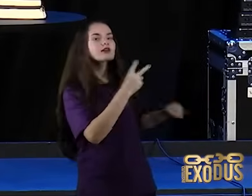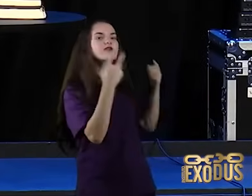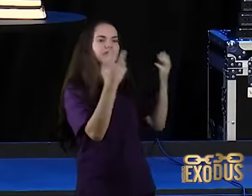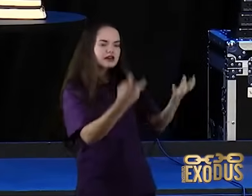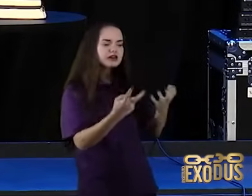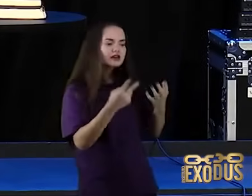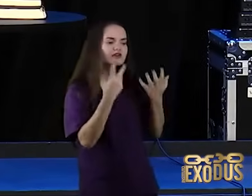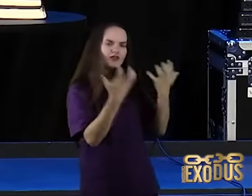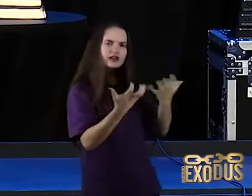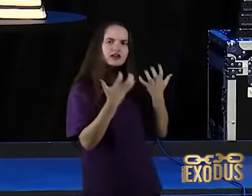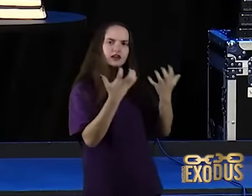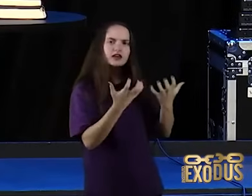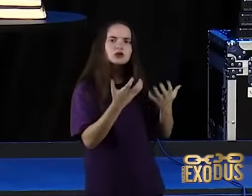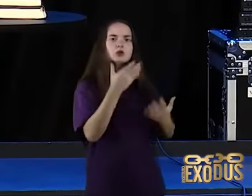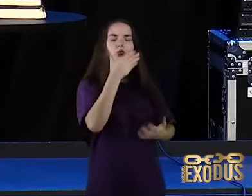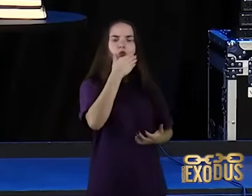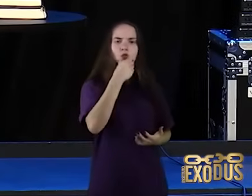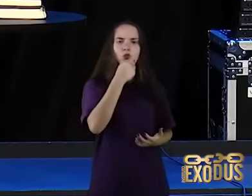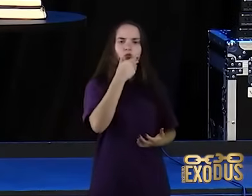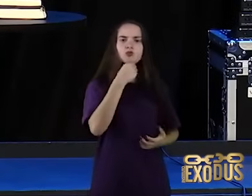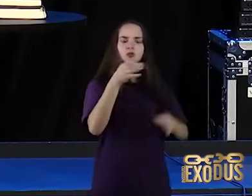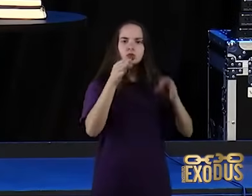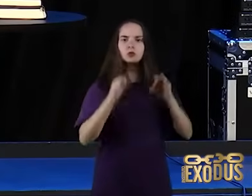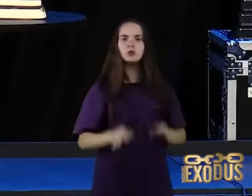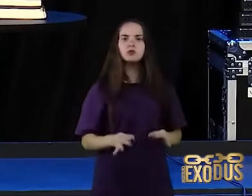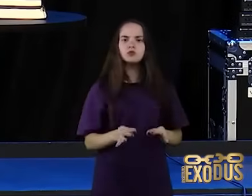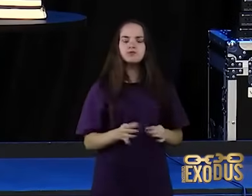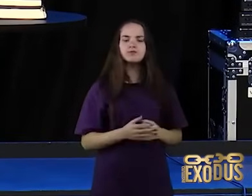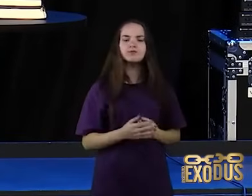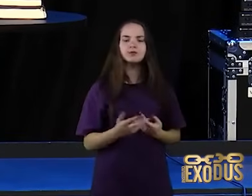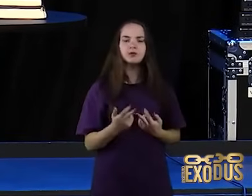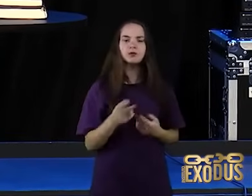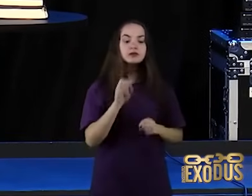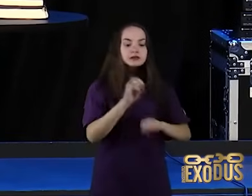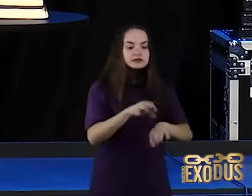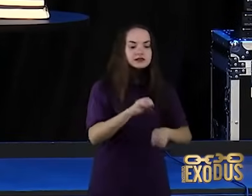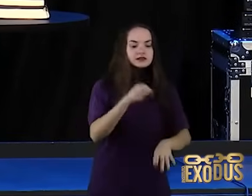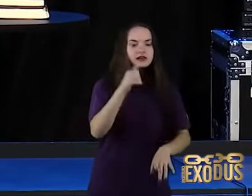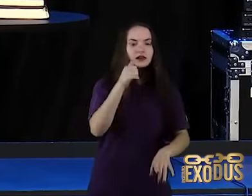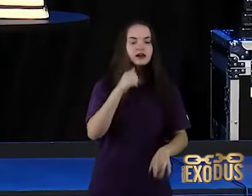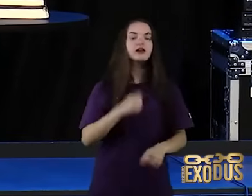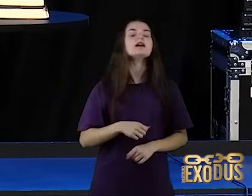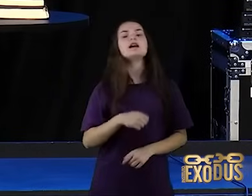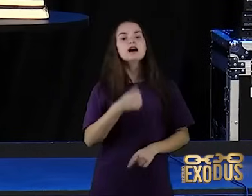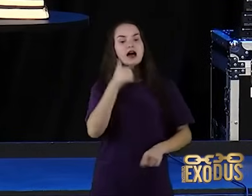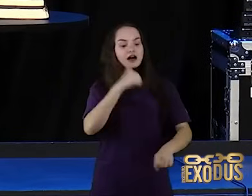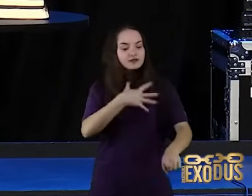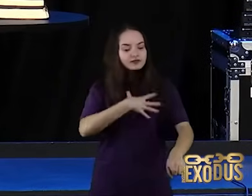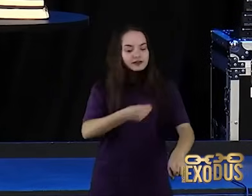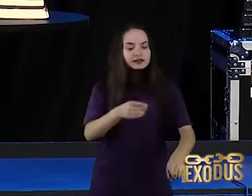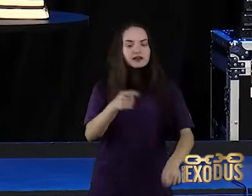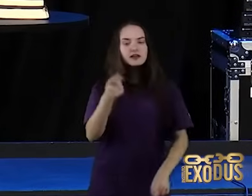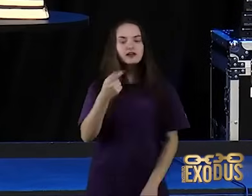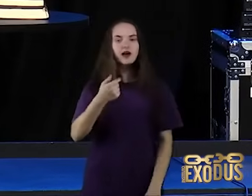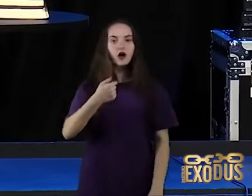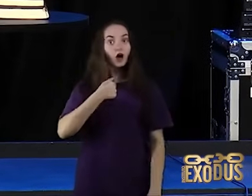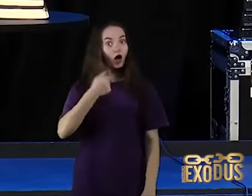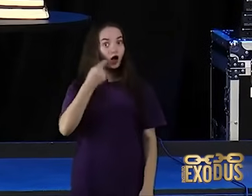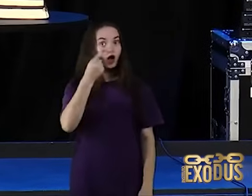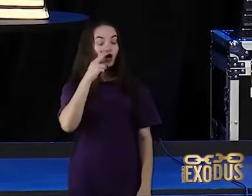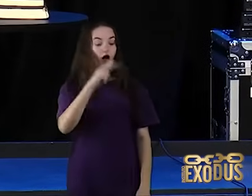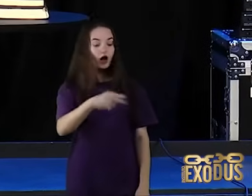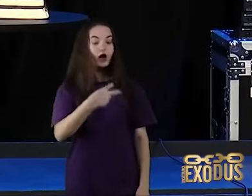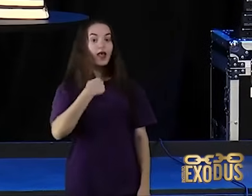hrado se você ensinar a tua filha que você deve abrir a porta do carro para sua